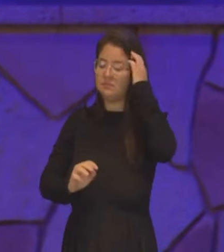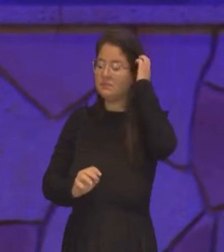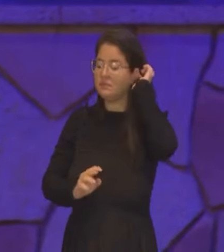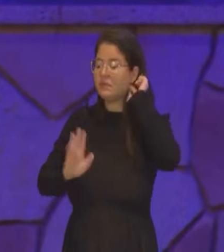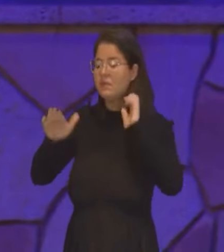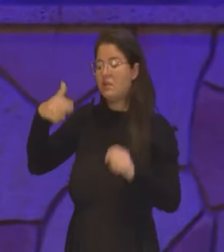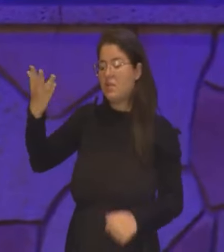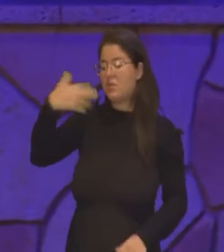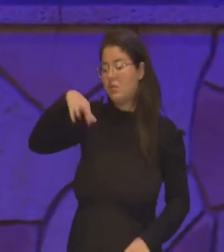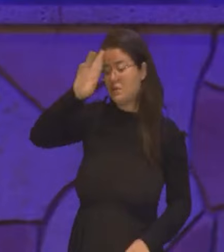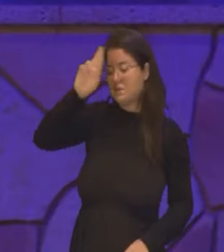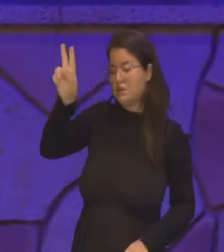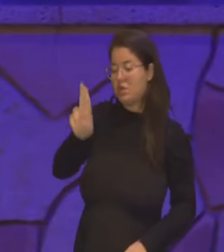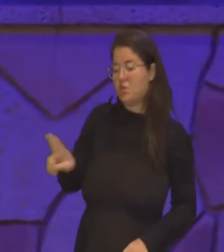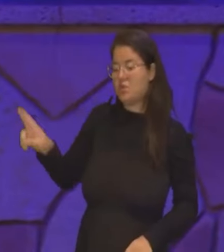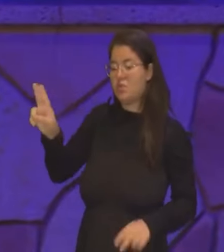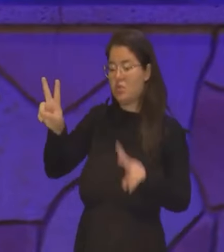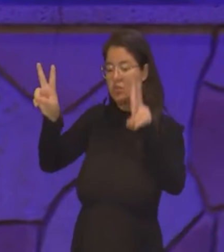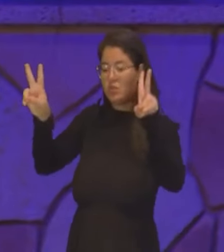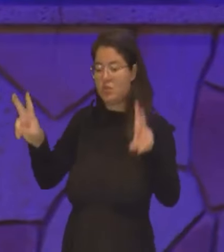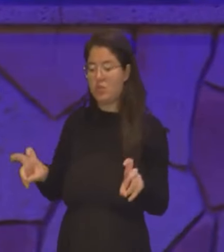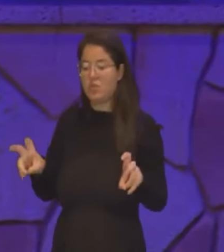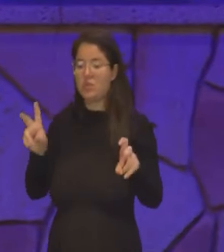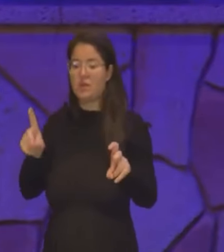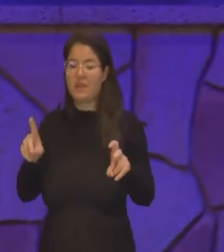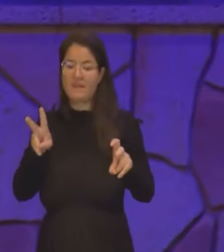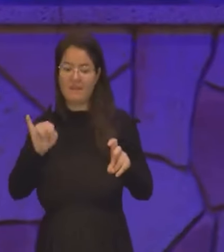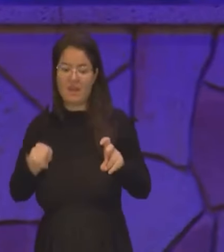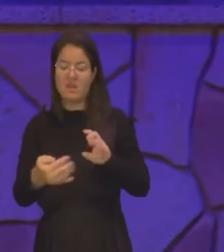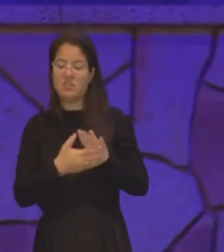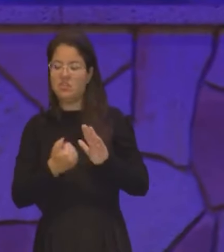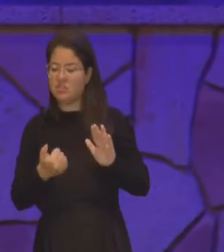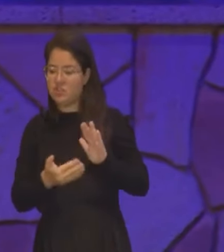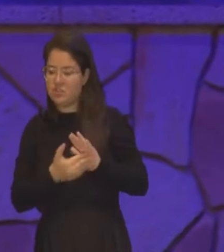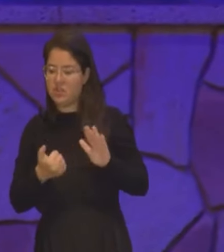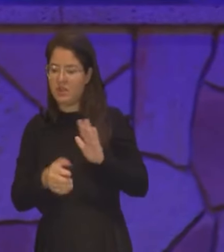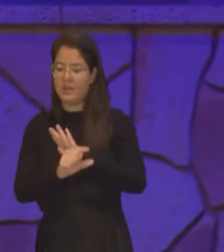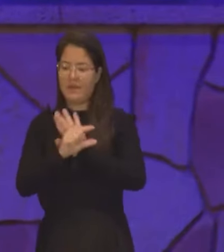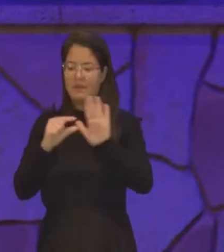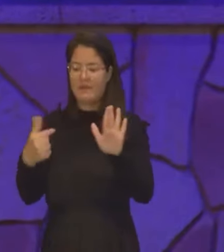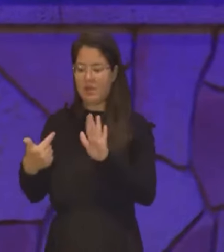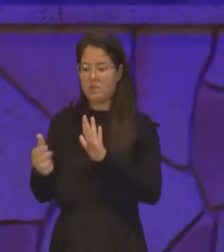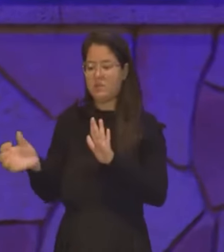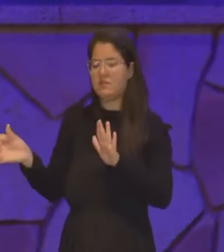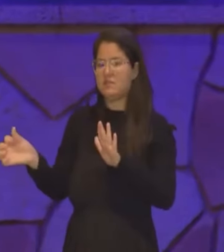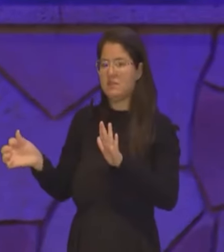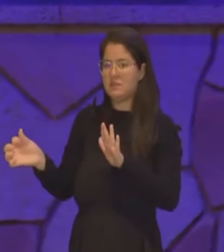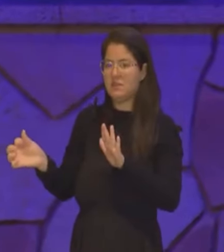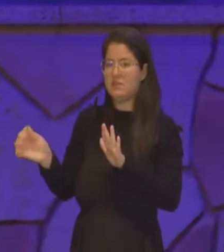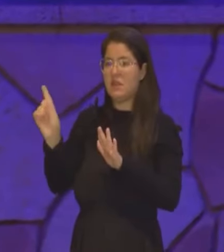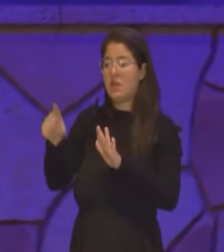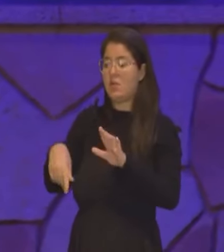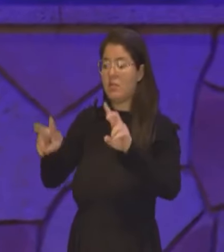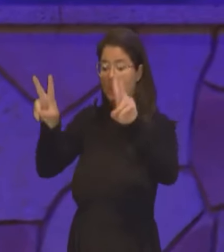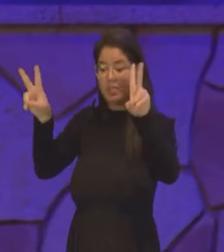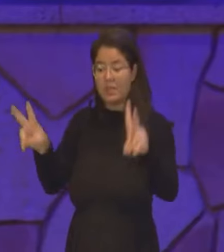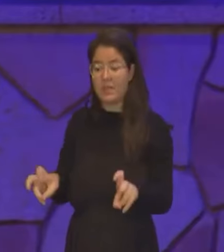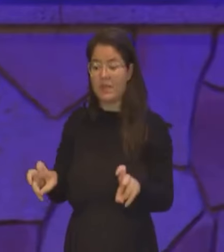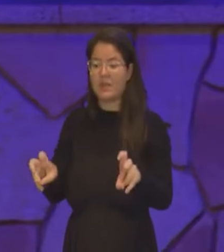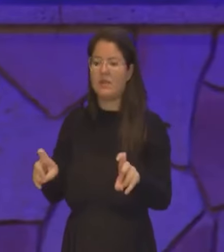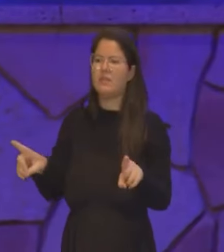Quando o Senhor usa a expressão, eu removerei, do verso 26, é uma expressão